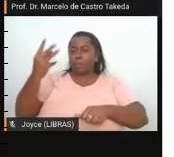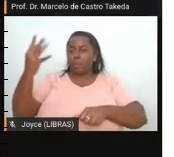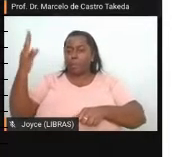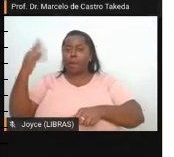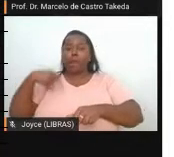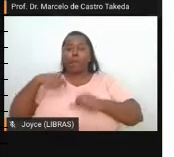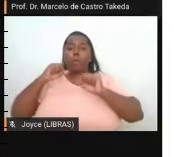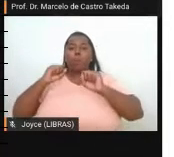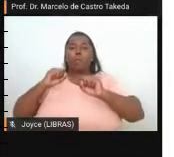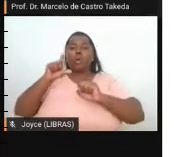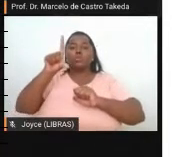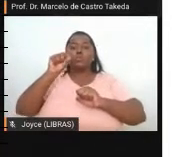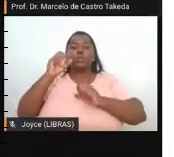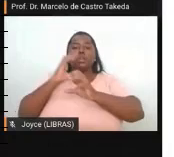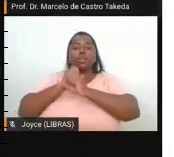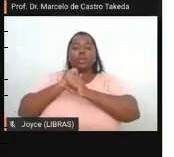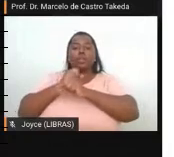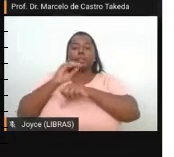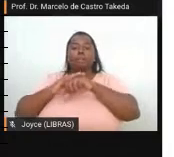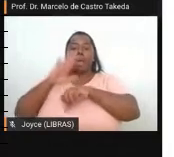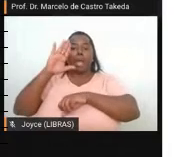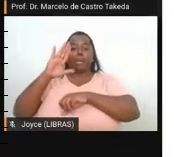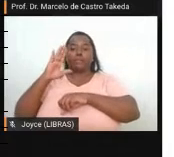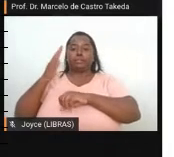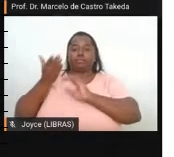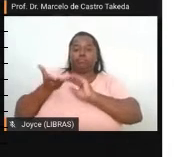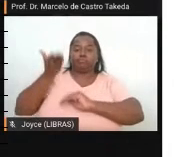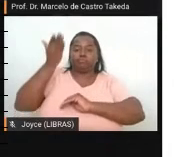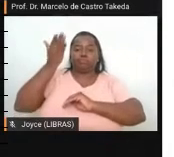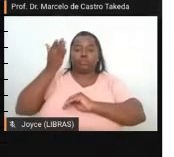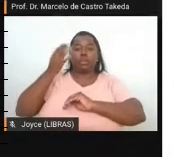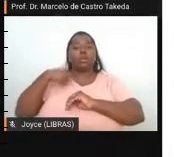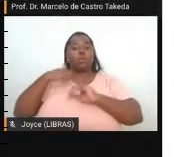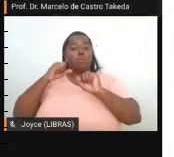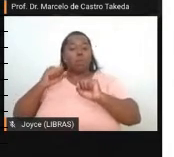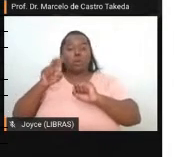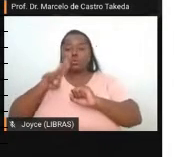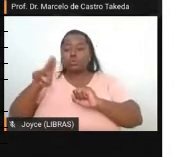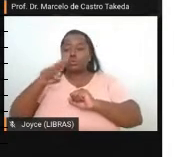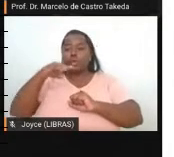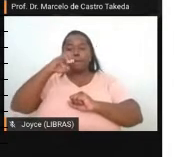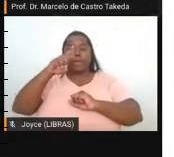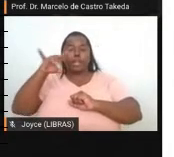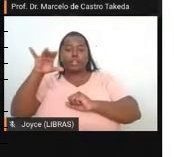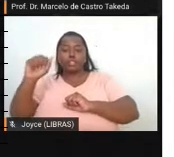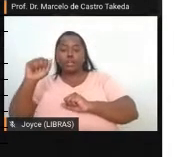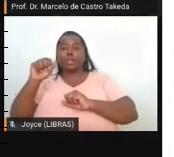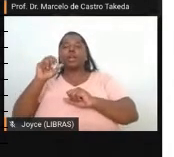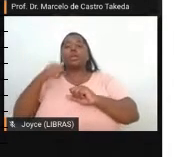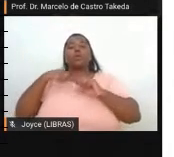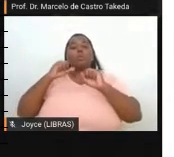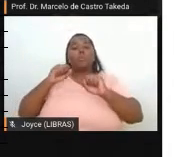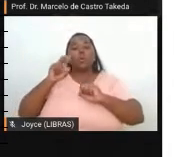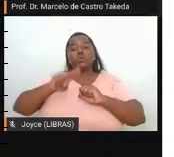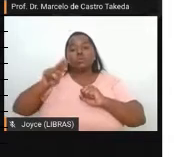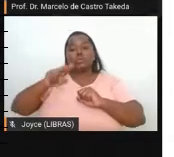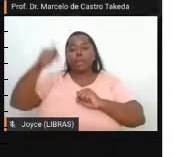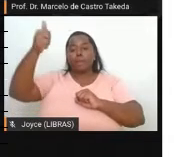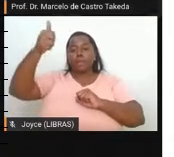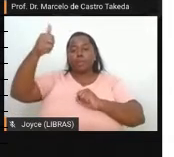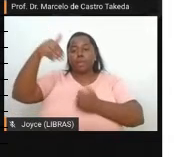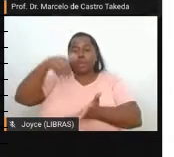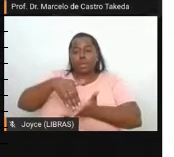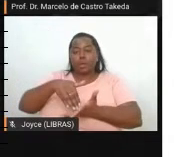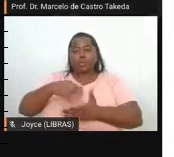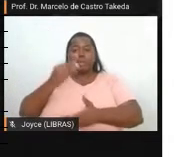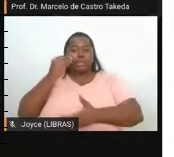tenho usado recentemente. Nota média eu já usei, a primeira ou a última tentativa. Então, são opções que o docente tem aí